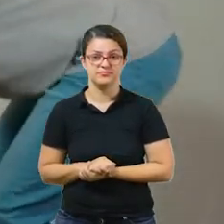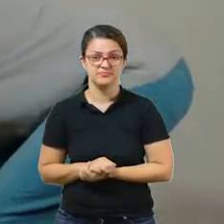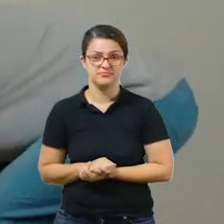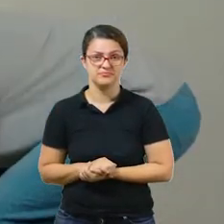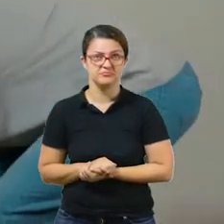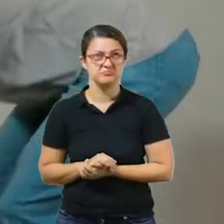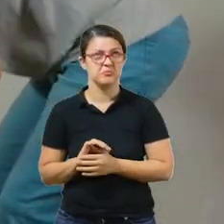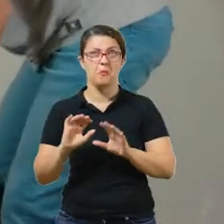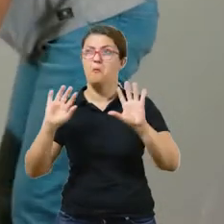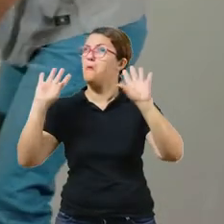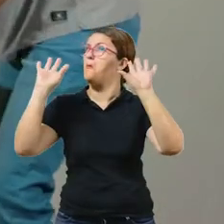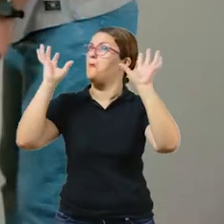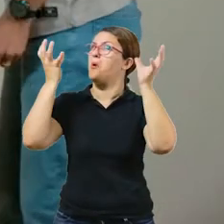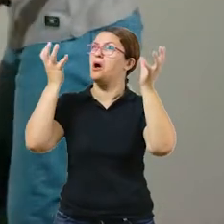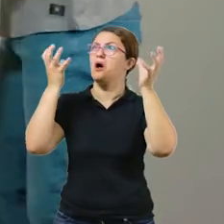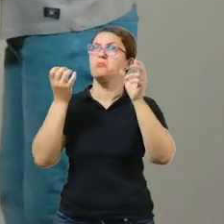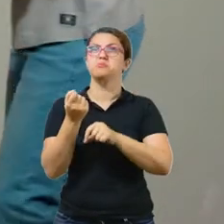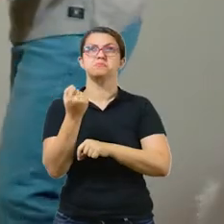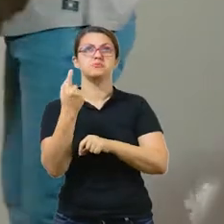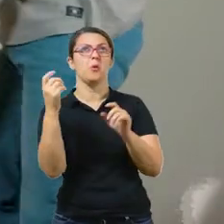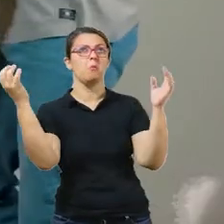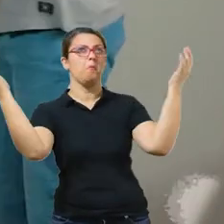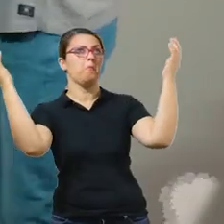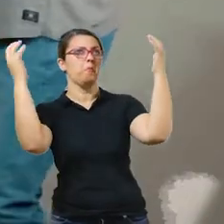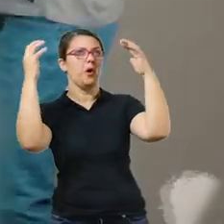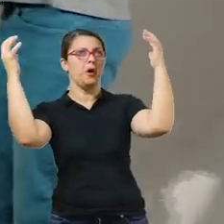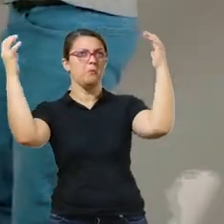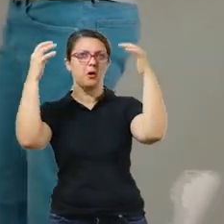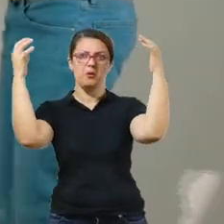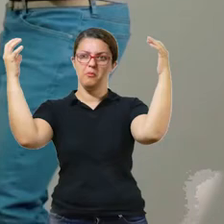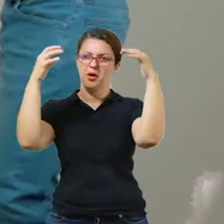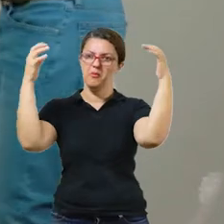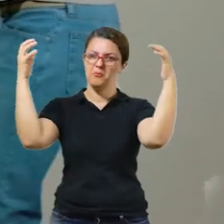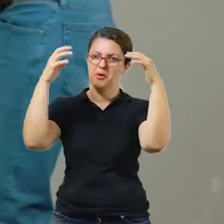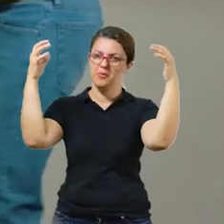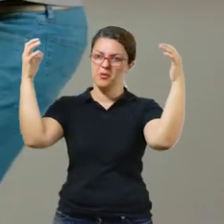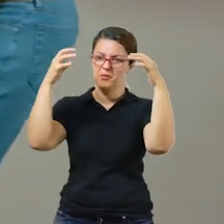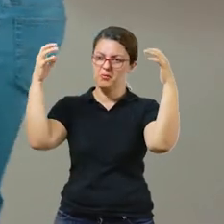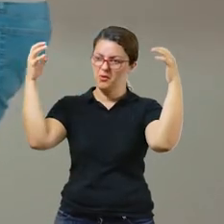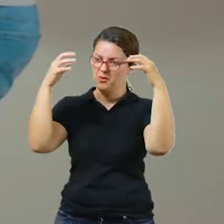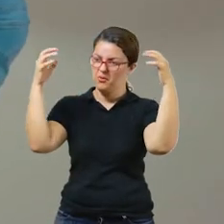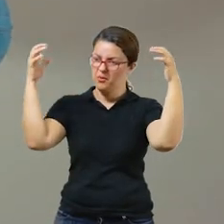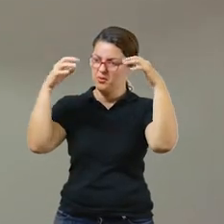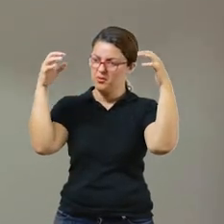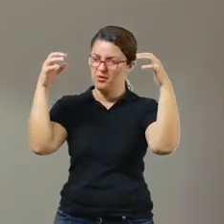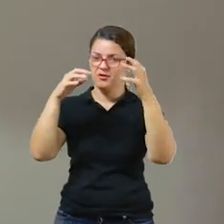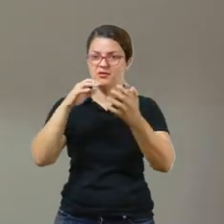O tempo tá ficando estranho. Olha a chuva.